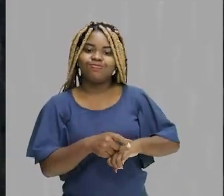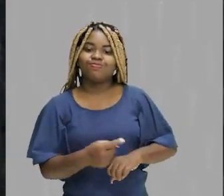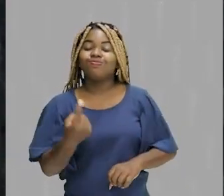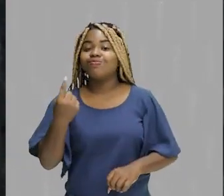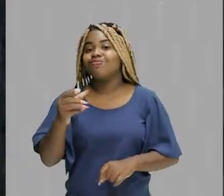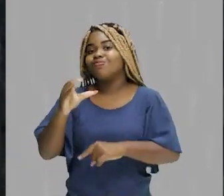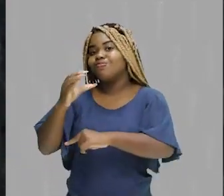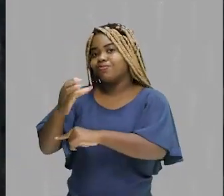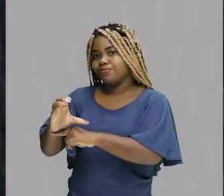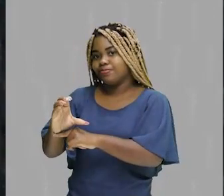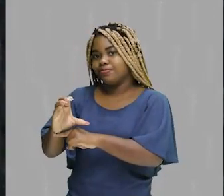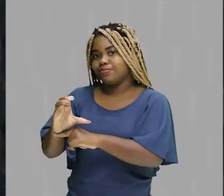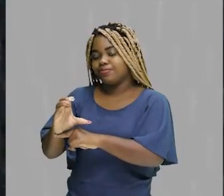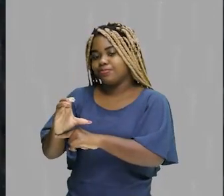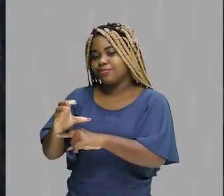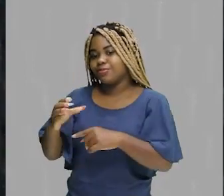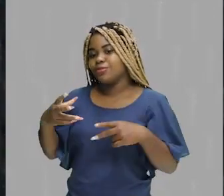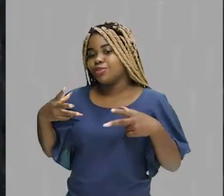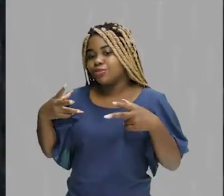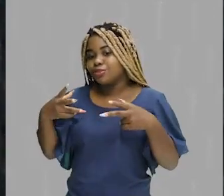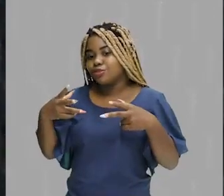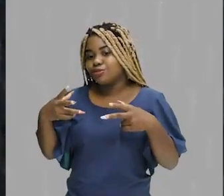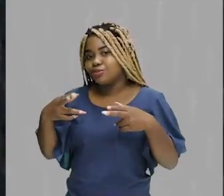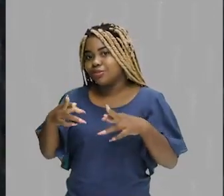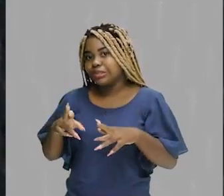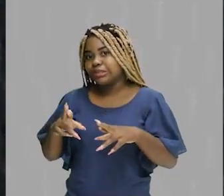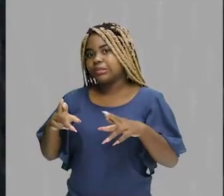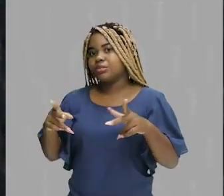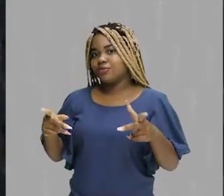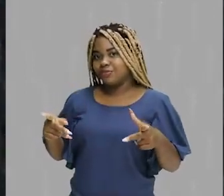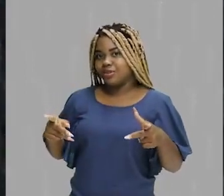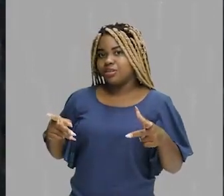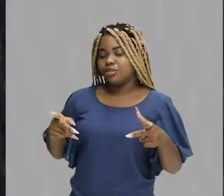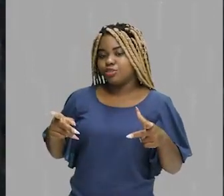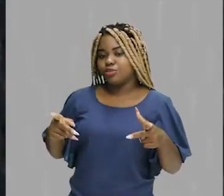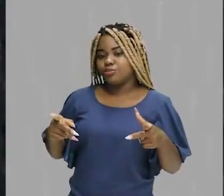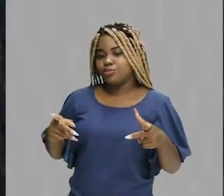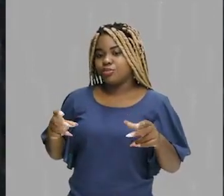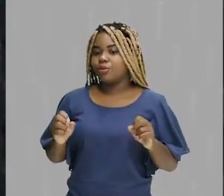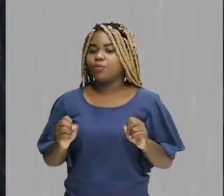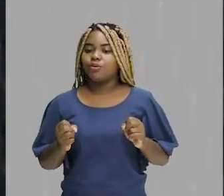um carbono assimétrico ou quiral.